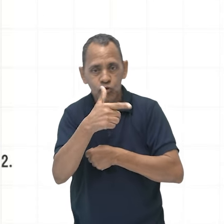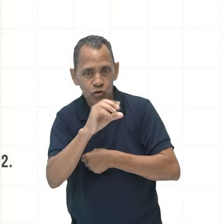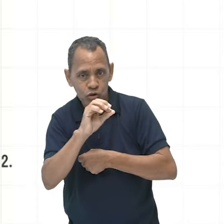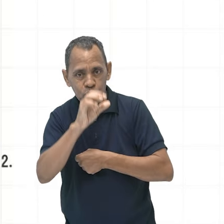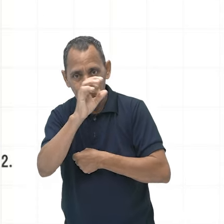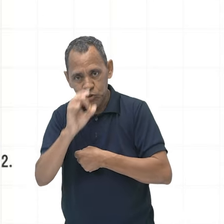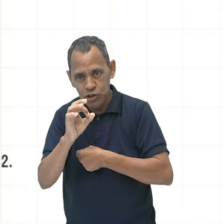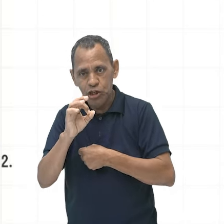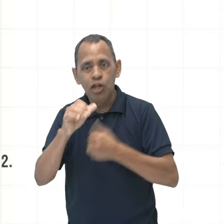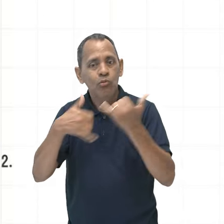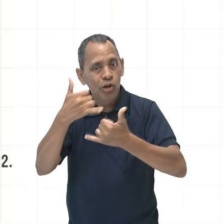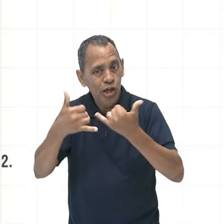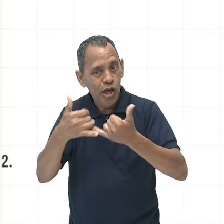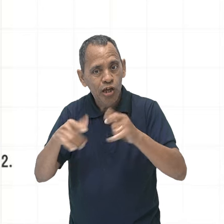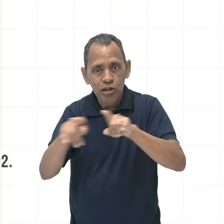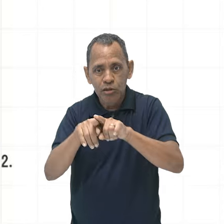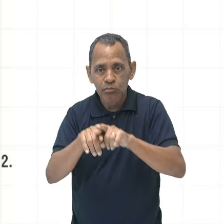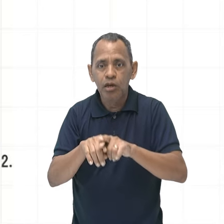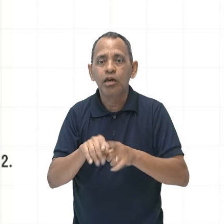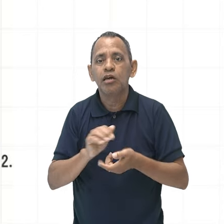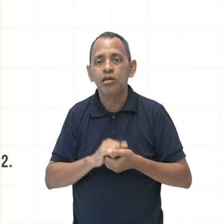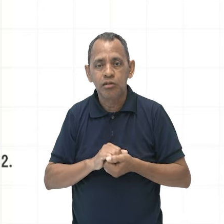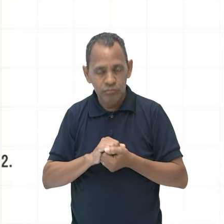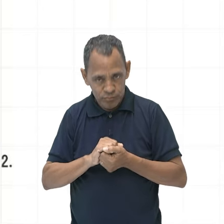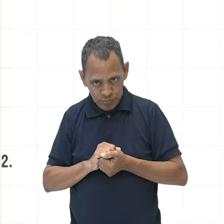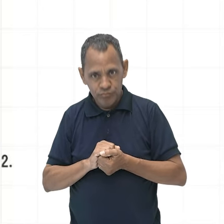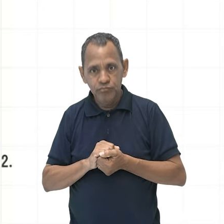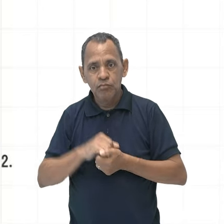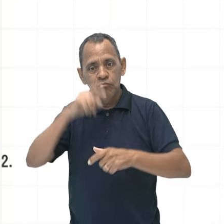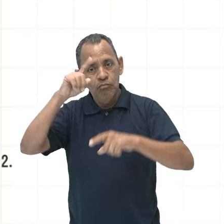brinquedos, 30% de itens automotivos,